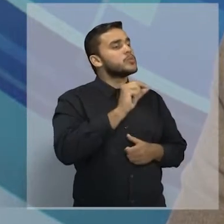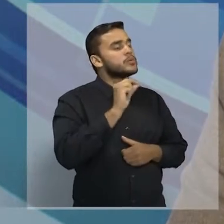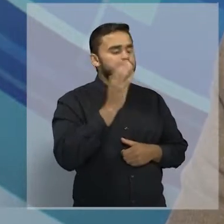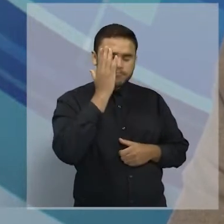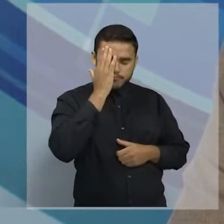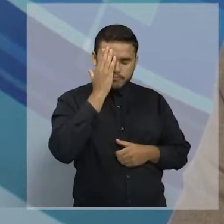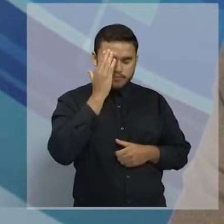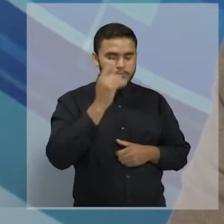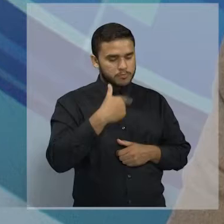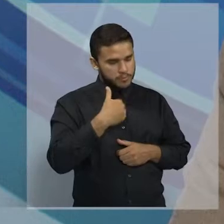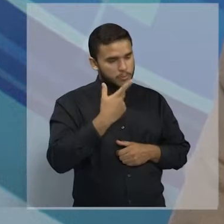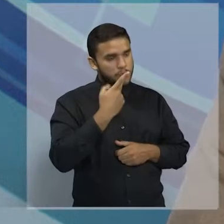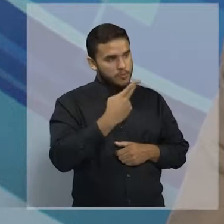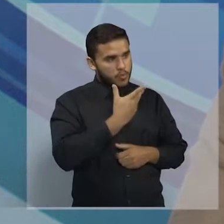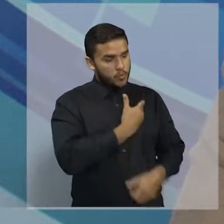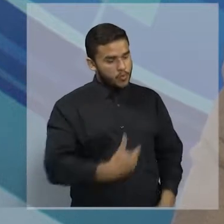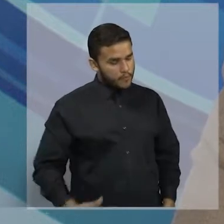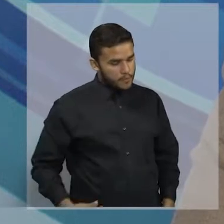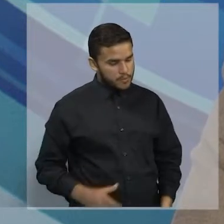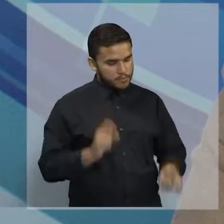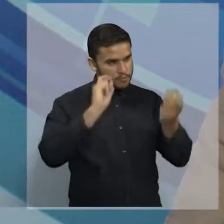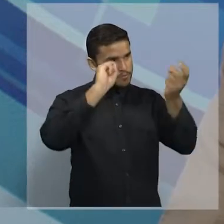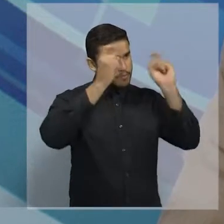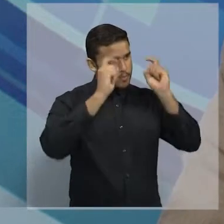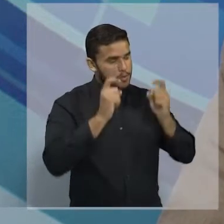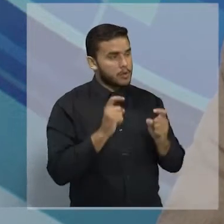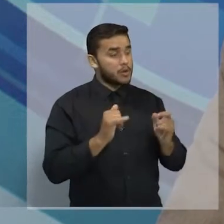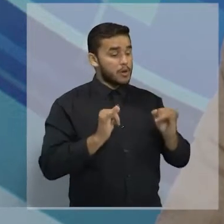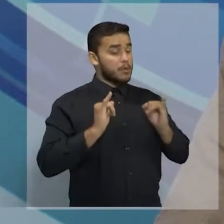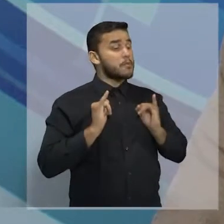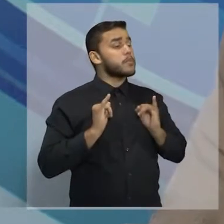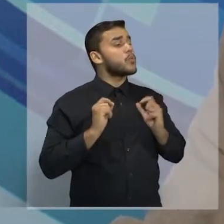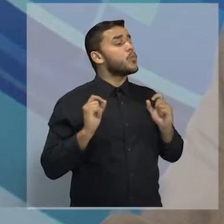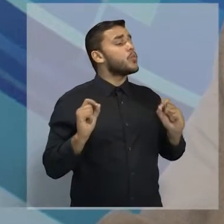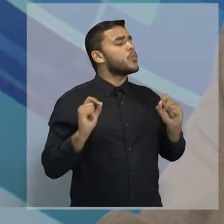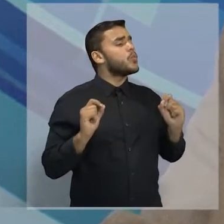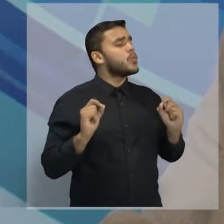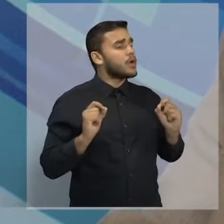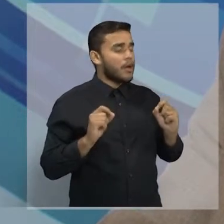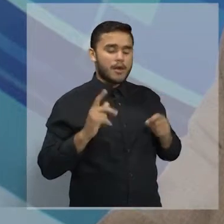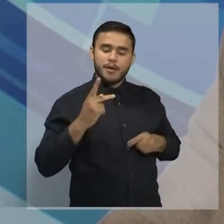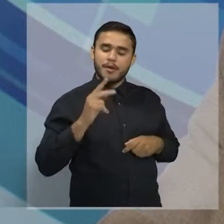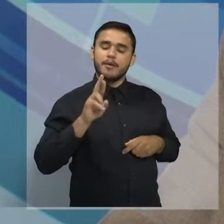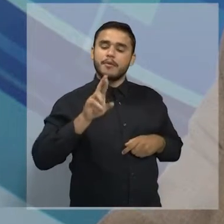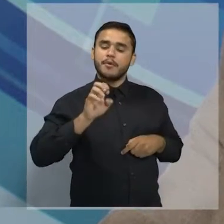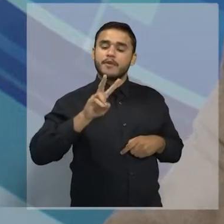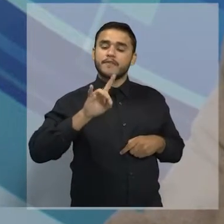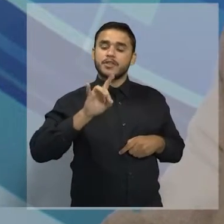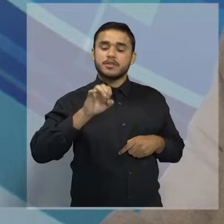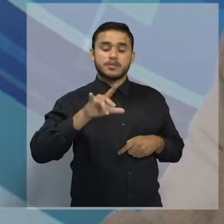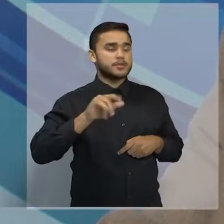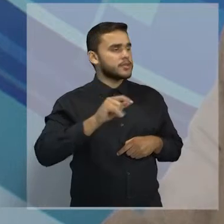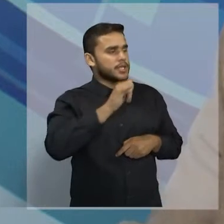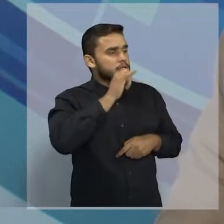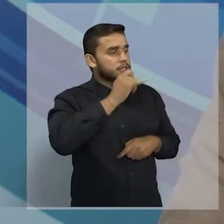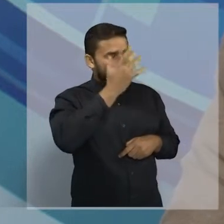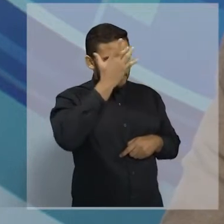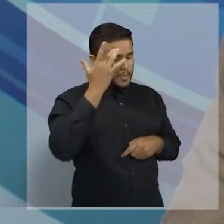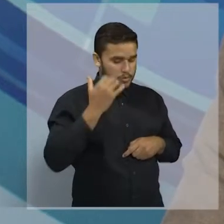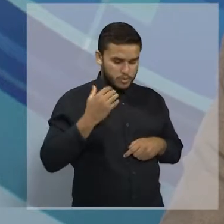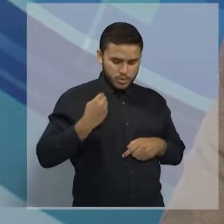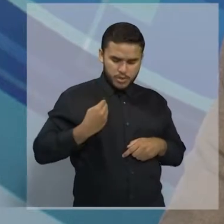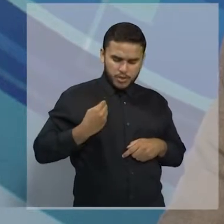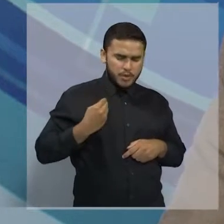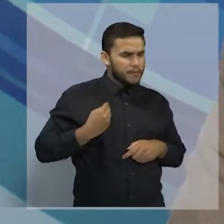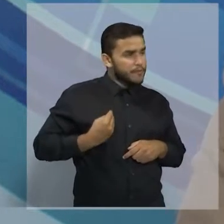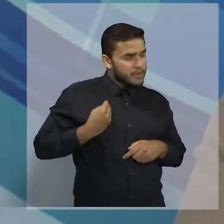o aval do setor público de garantir renda para quando uma pessoa se tornar inativa. Ela pode se